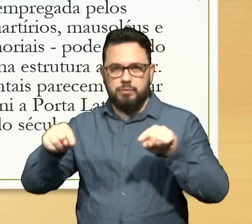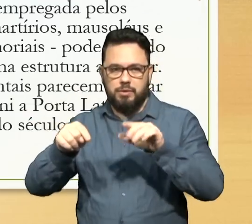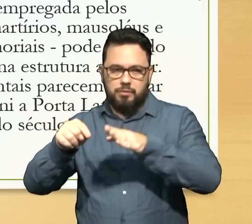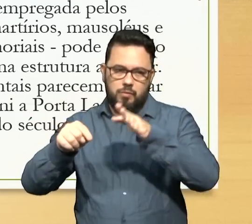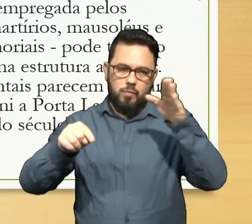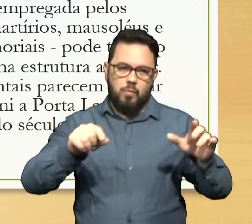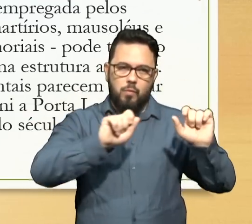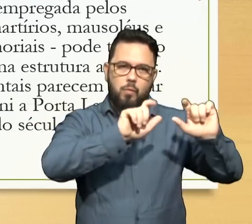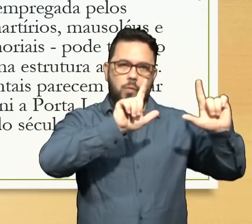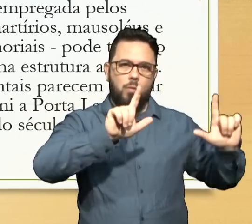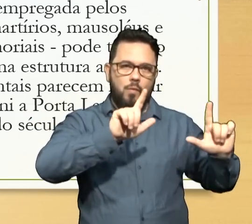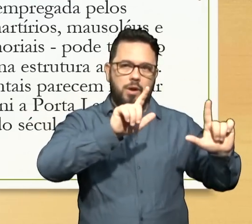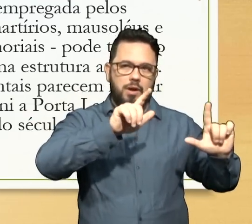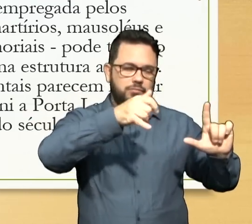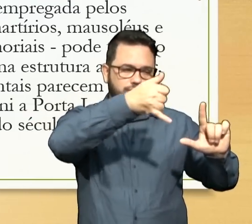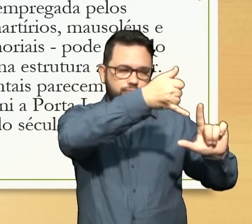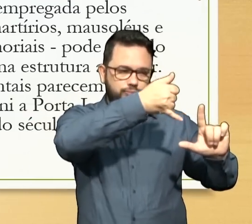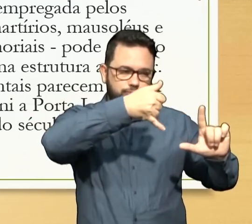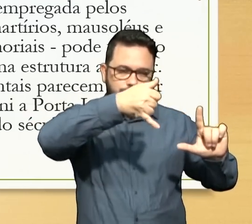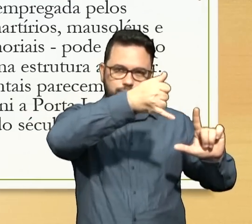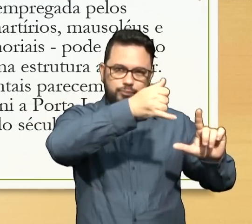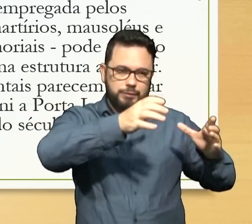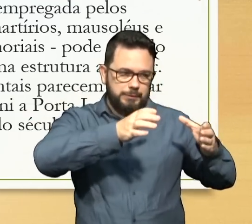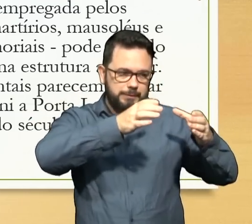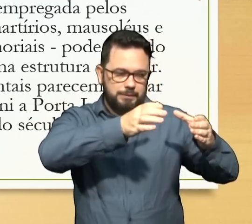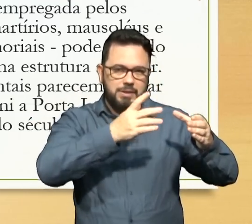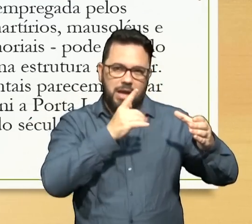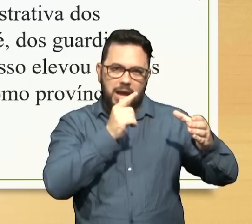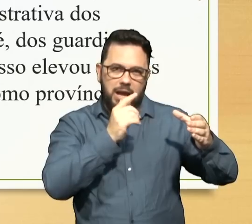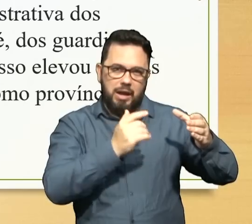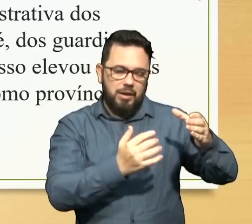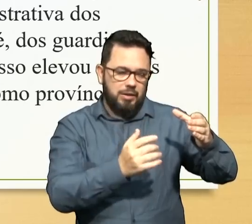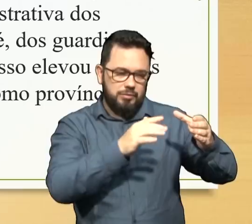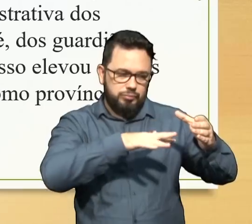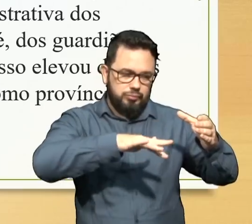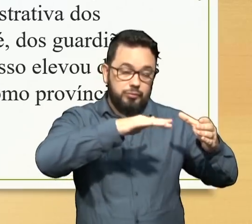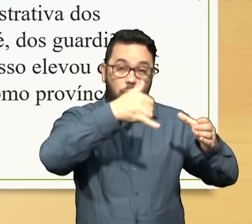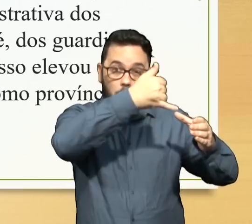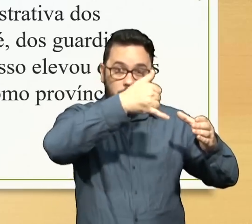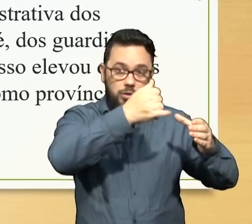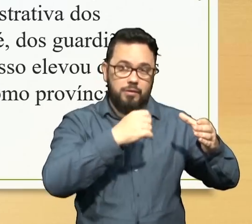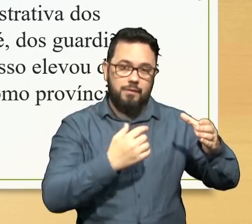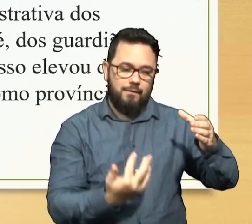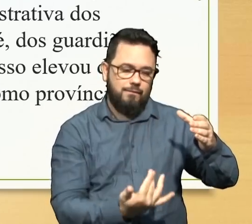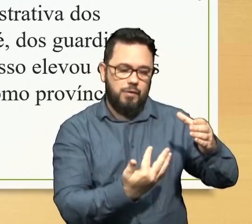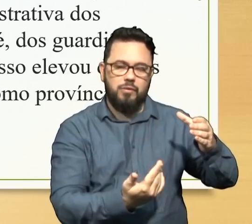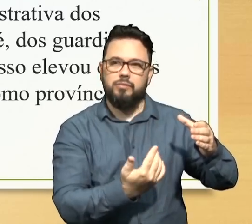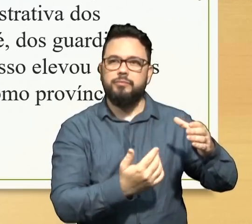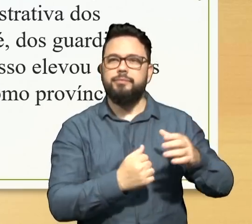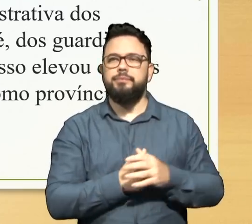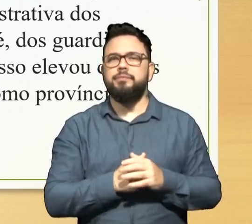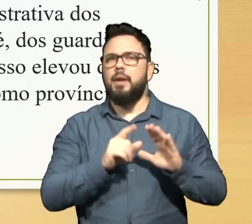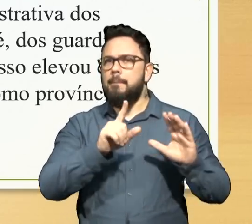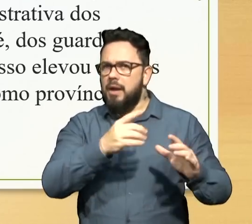chamado San Giovan em óleo que mostra esse episódio eh de João Mas como ele